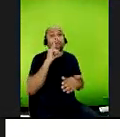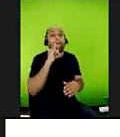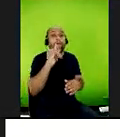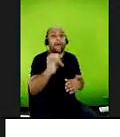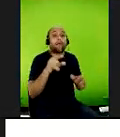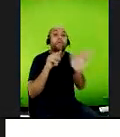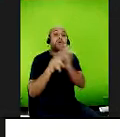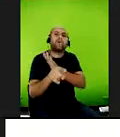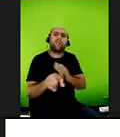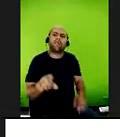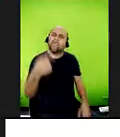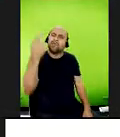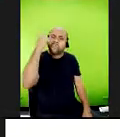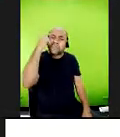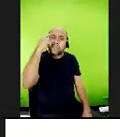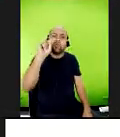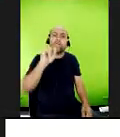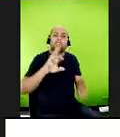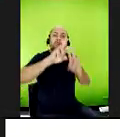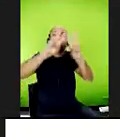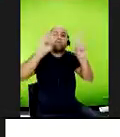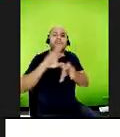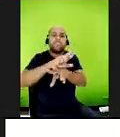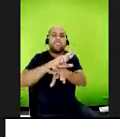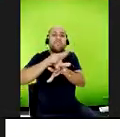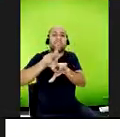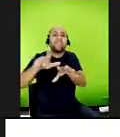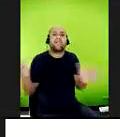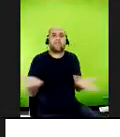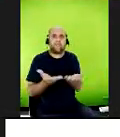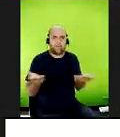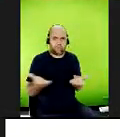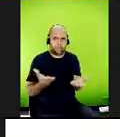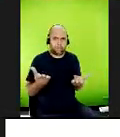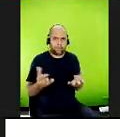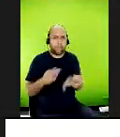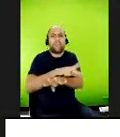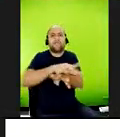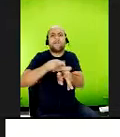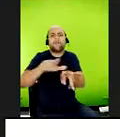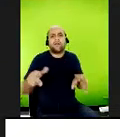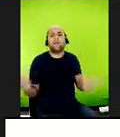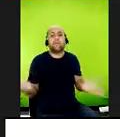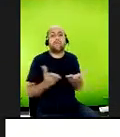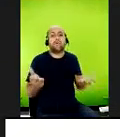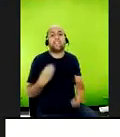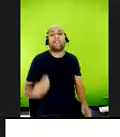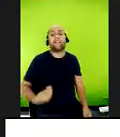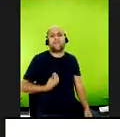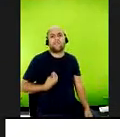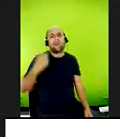se o que que você tá pensando exatamente sobre diversidade hoje em dia na tua vida né Pensa em um